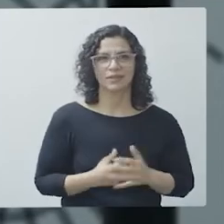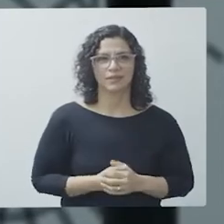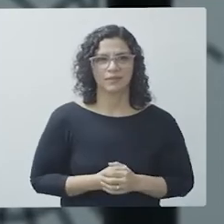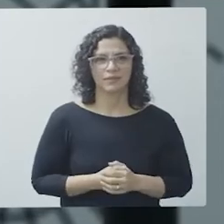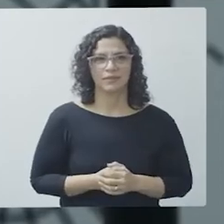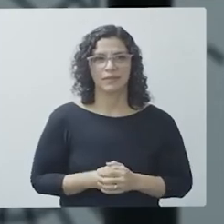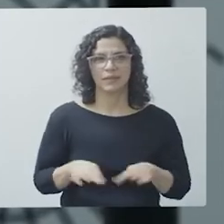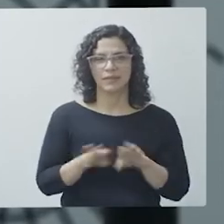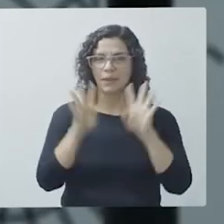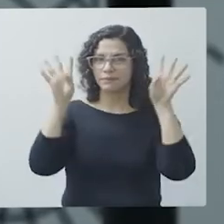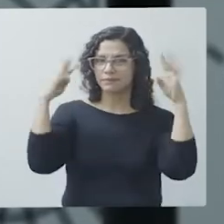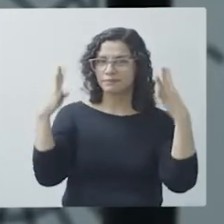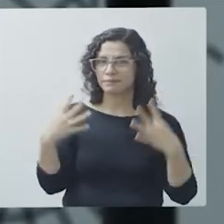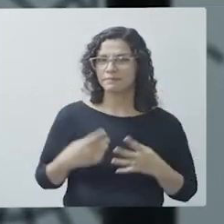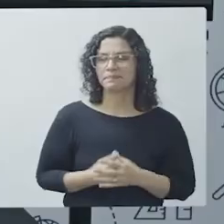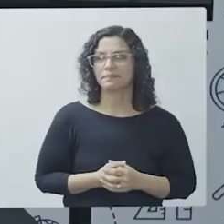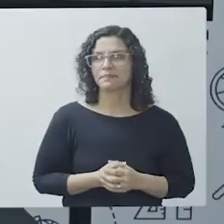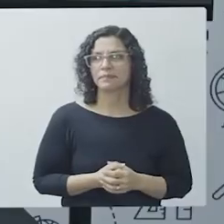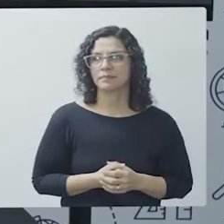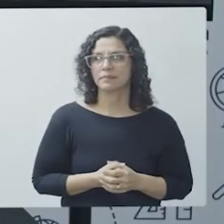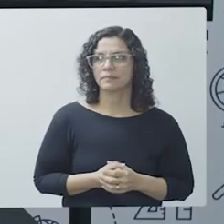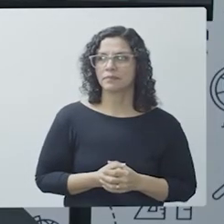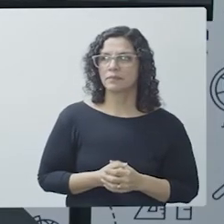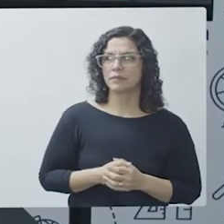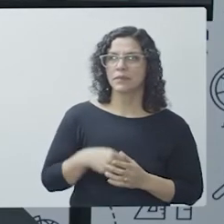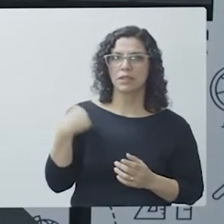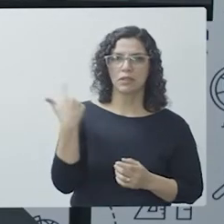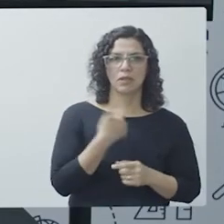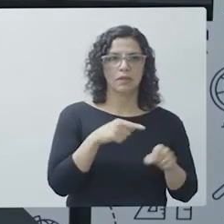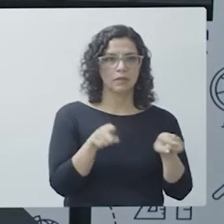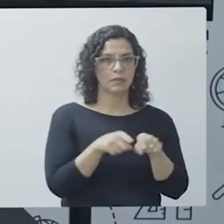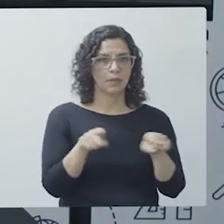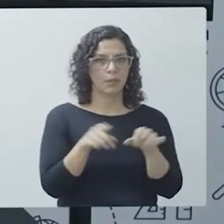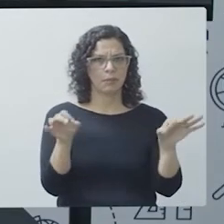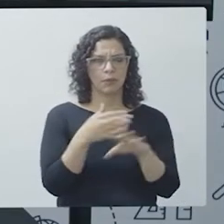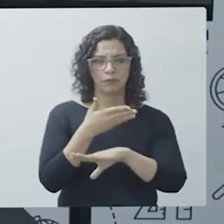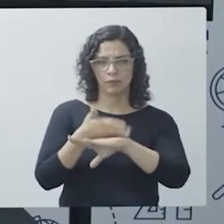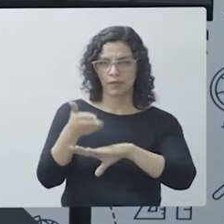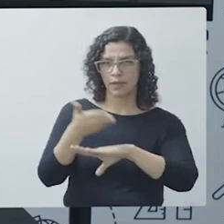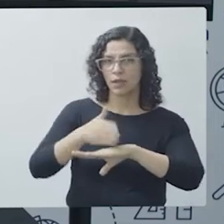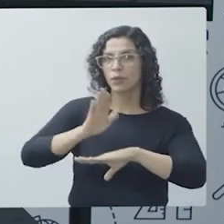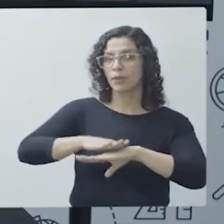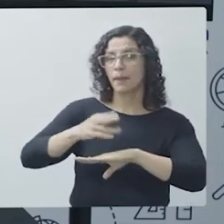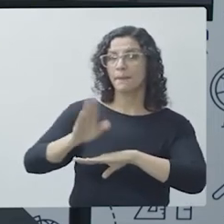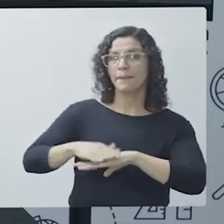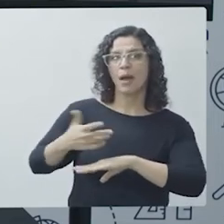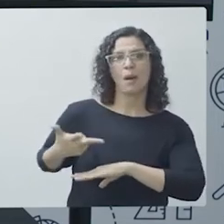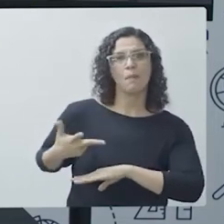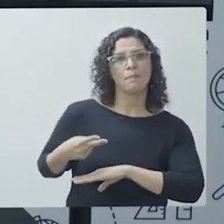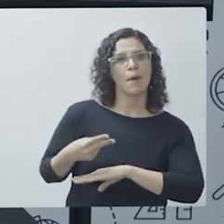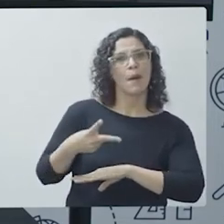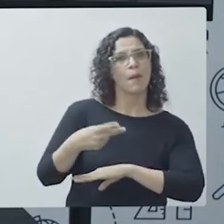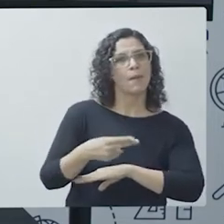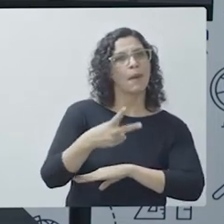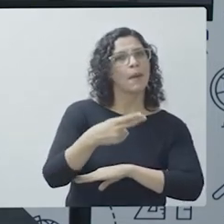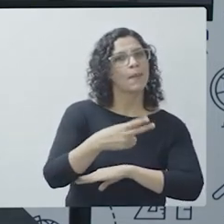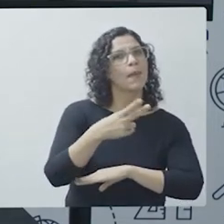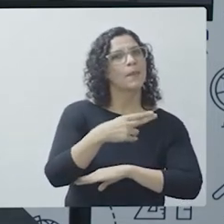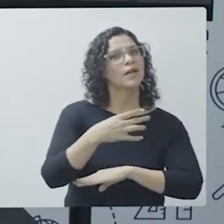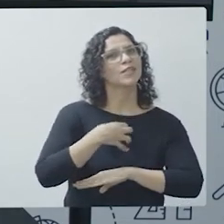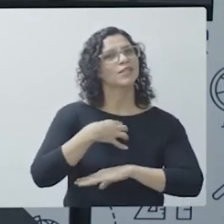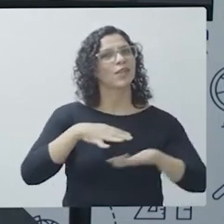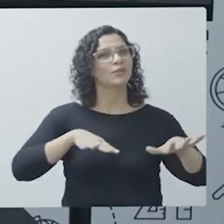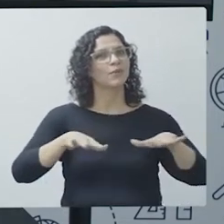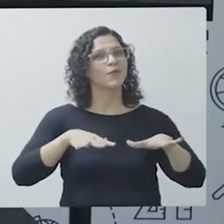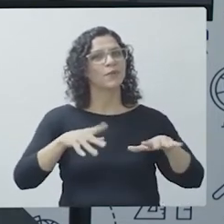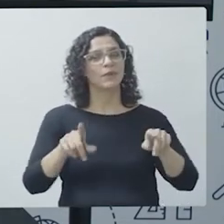diferente, ondulado. E assim a gente vai treinando a nossa coordenação motora,